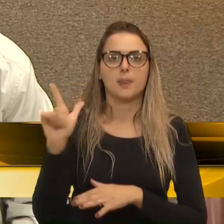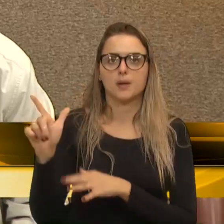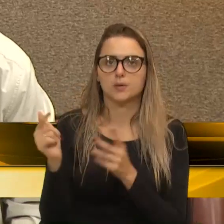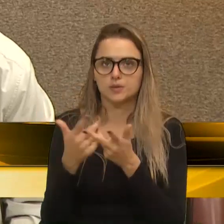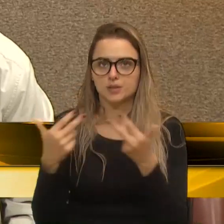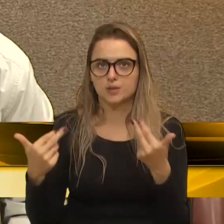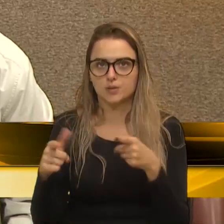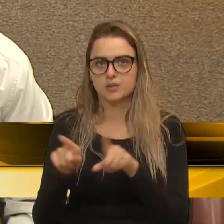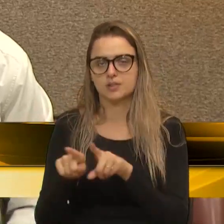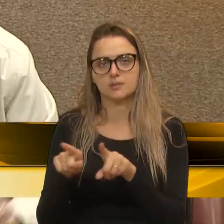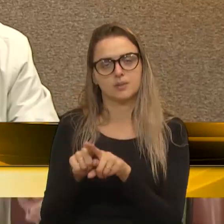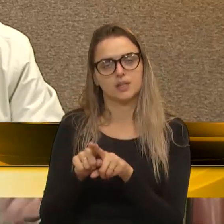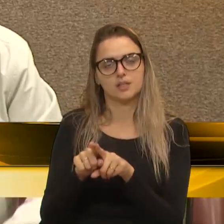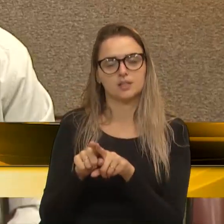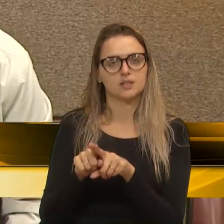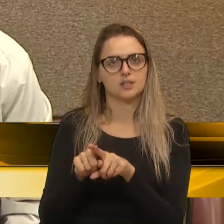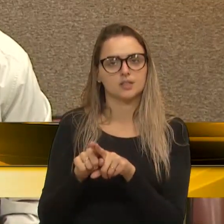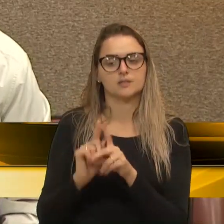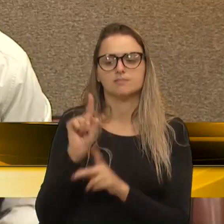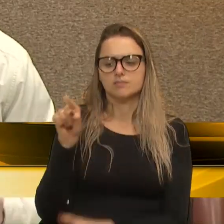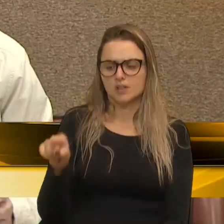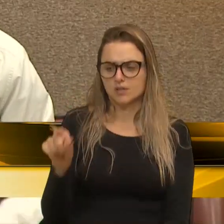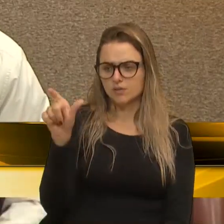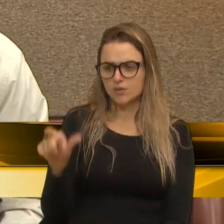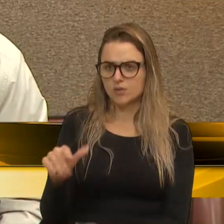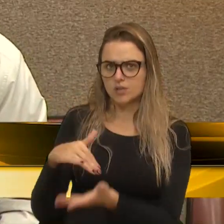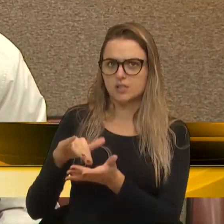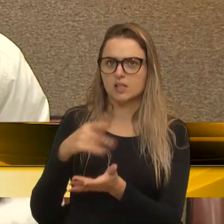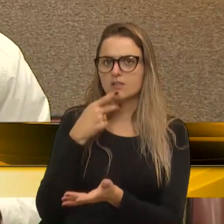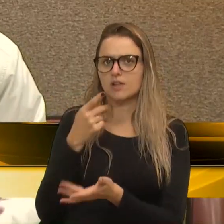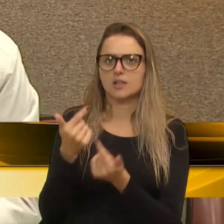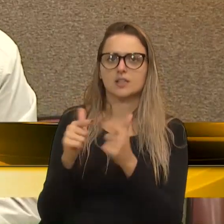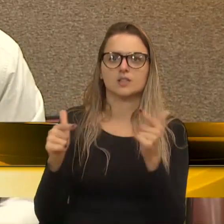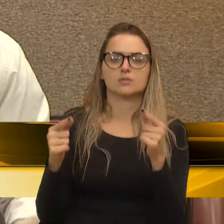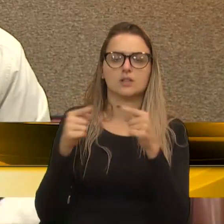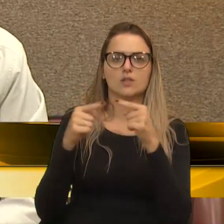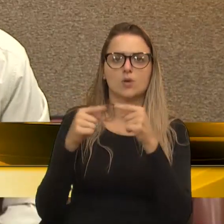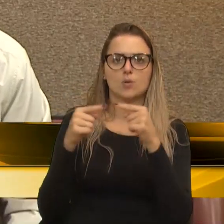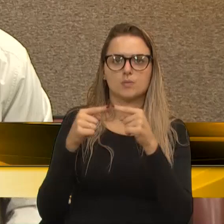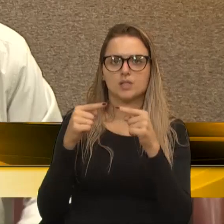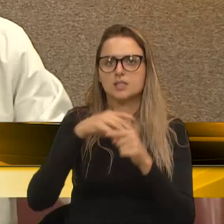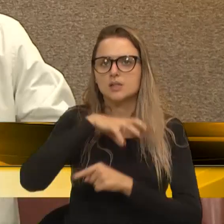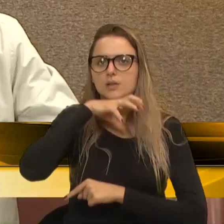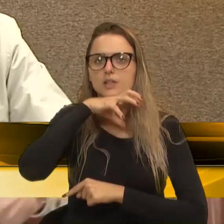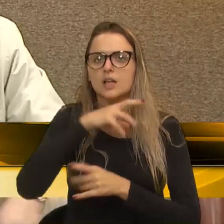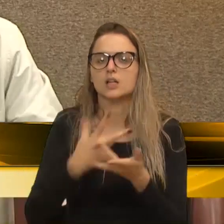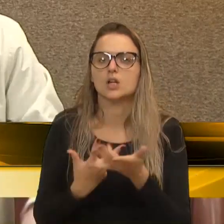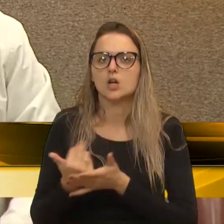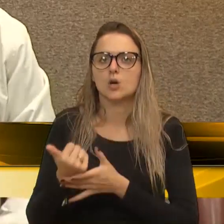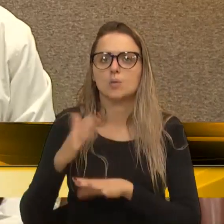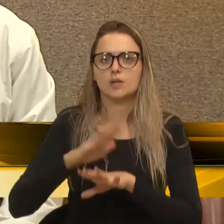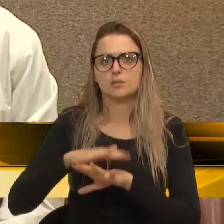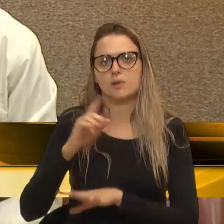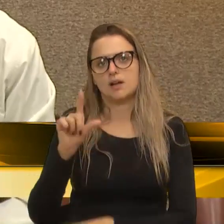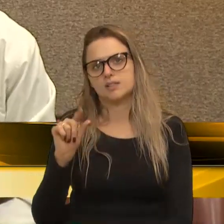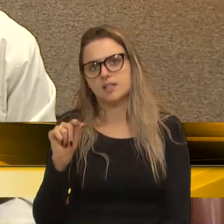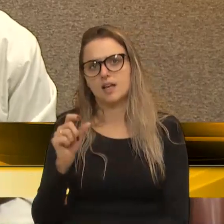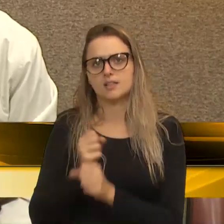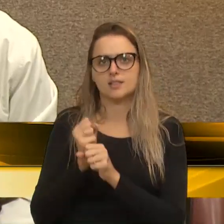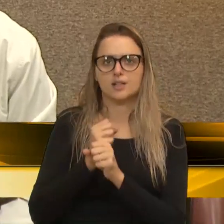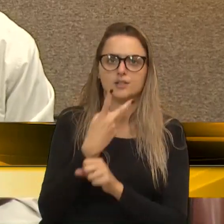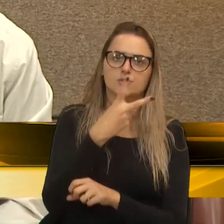questão, Vossa Excelência coloca que não houve a consolidação das obras em terrenos comprados há mais de 10 e 20 anos.